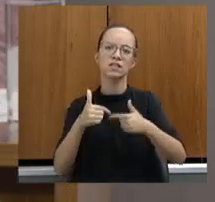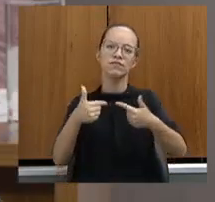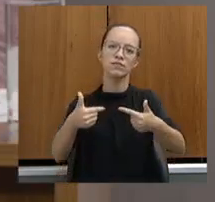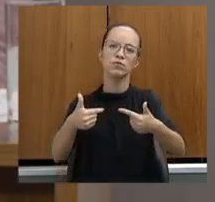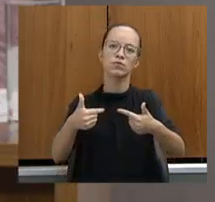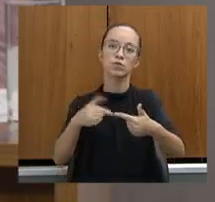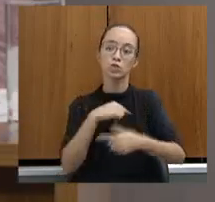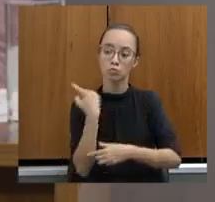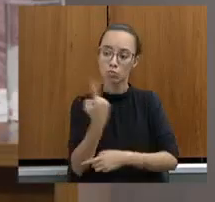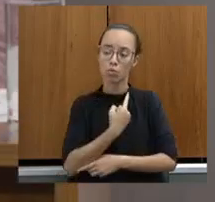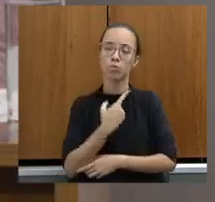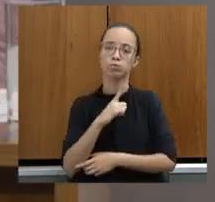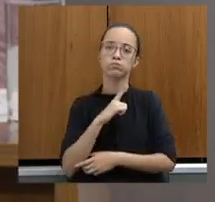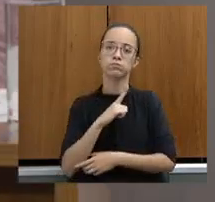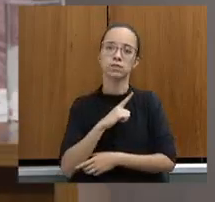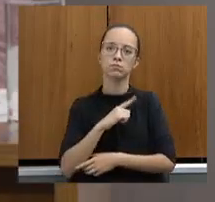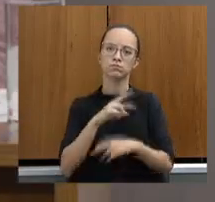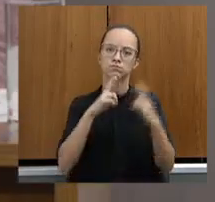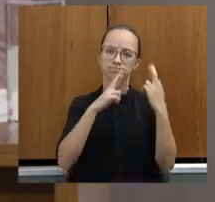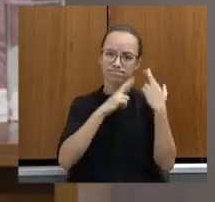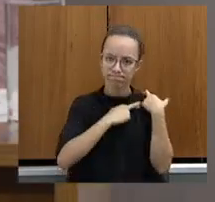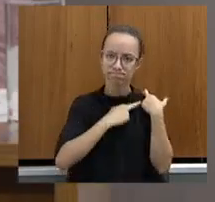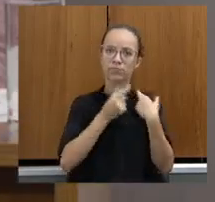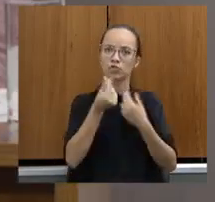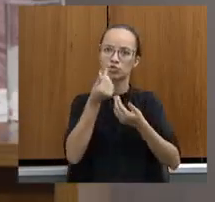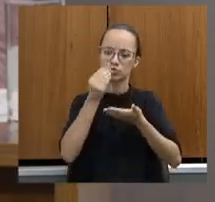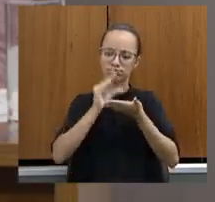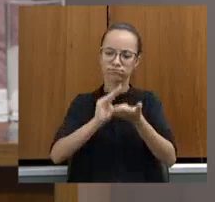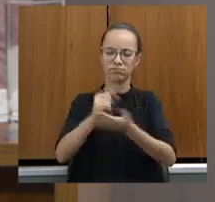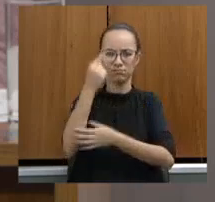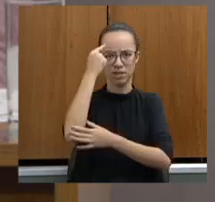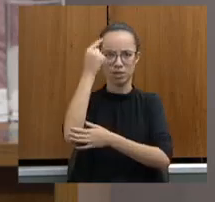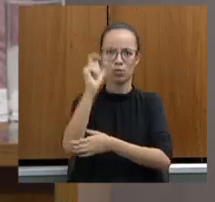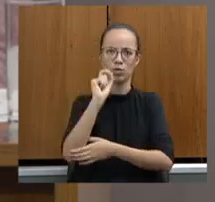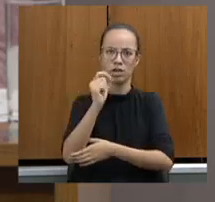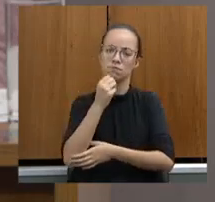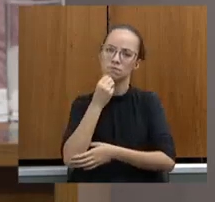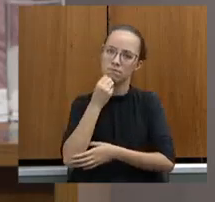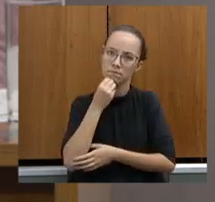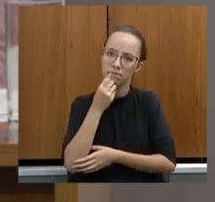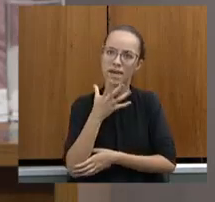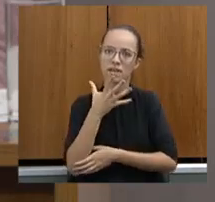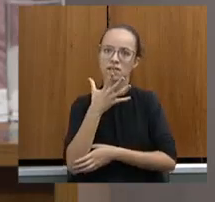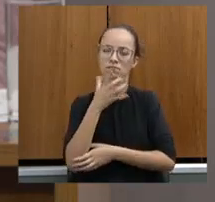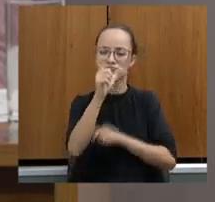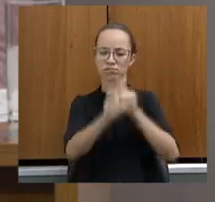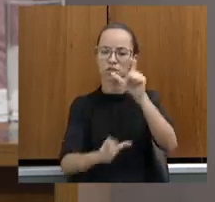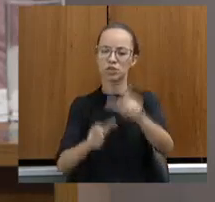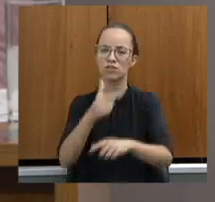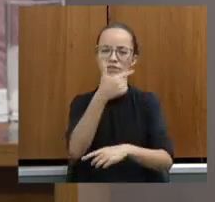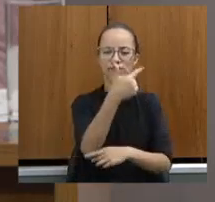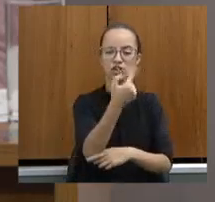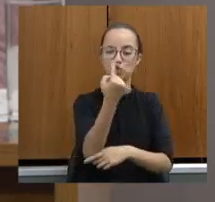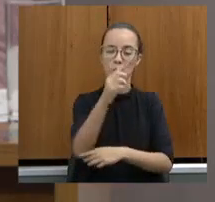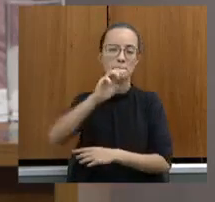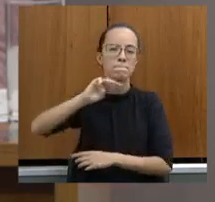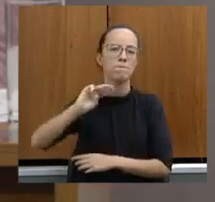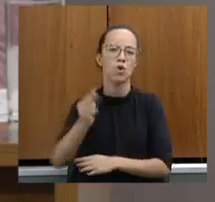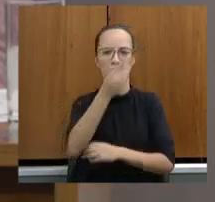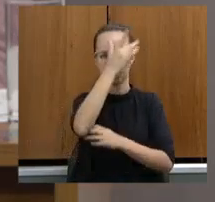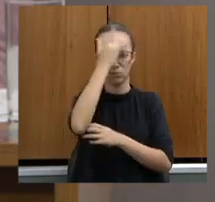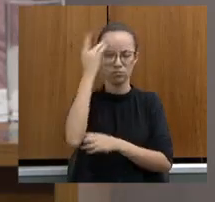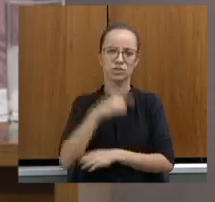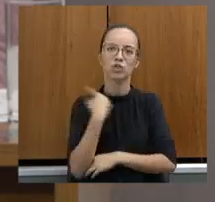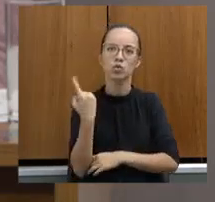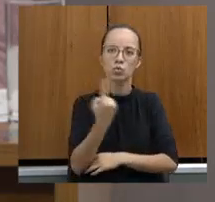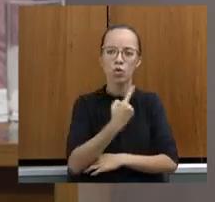nós temos o dever de investir pensando no bem-estar dos 21 milhões de mineiros e mineiras que todos